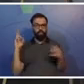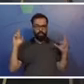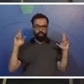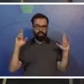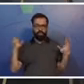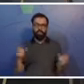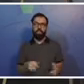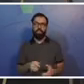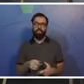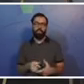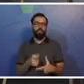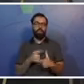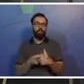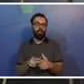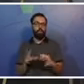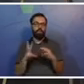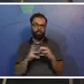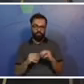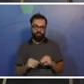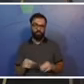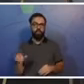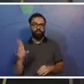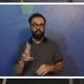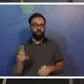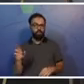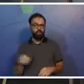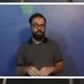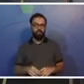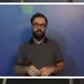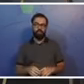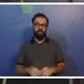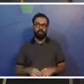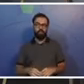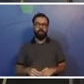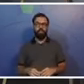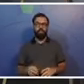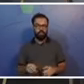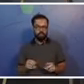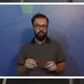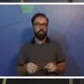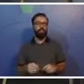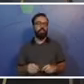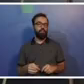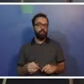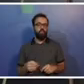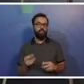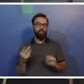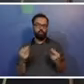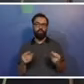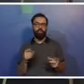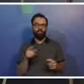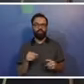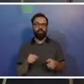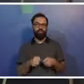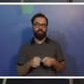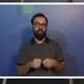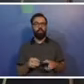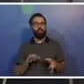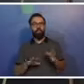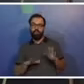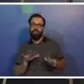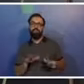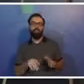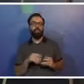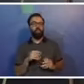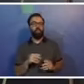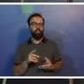um problema usando álgebra é a mesma coisa que vocês resolveriam normal. Só que, às vezes,